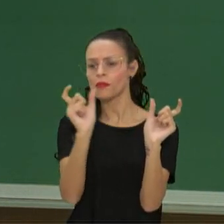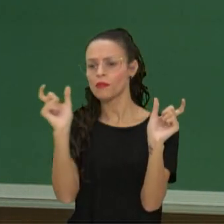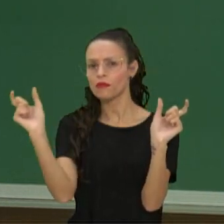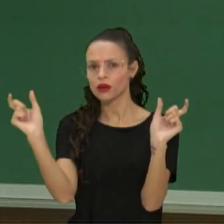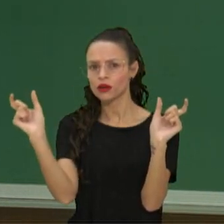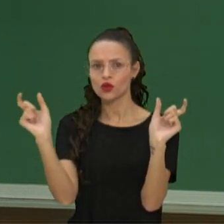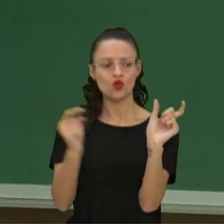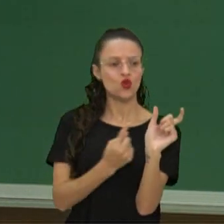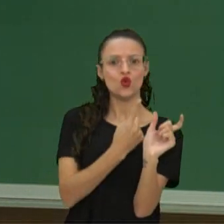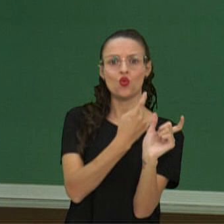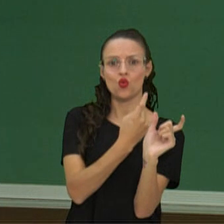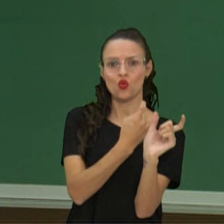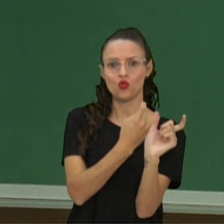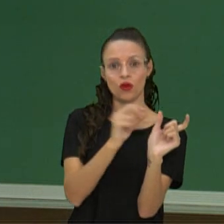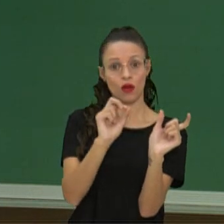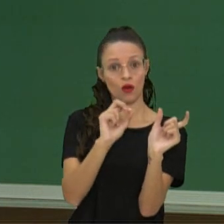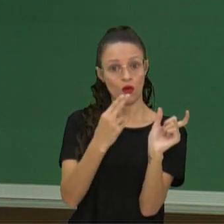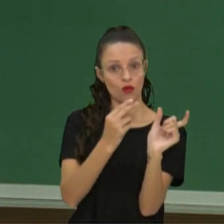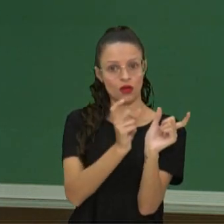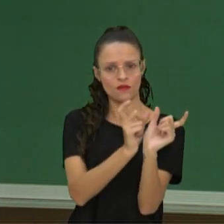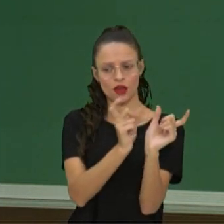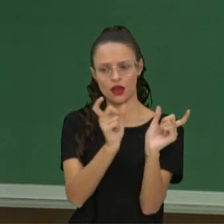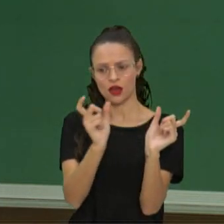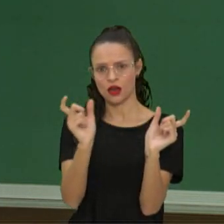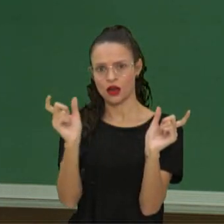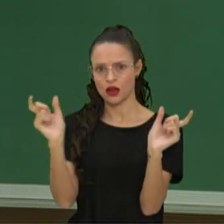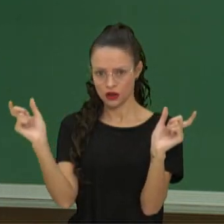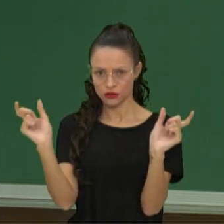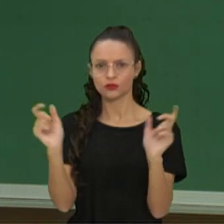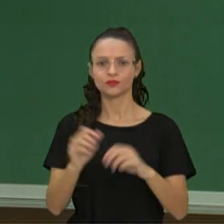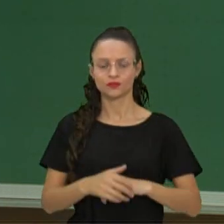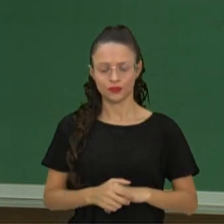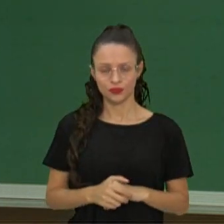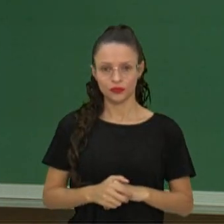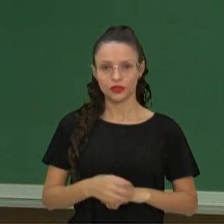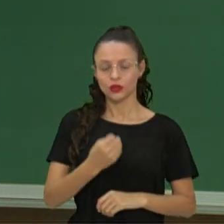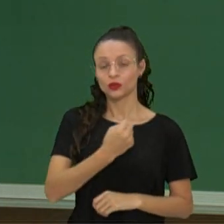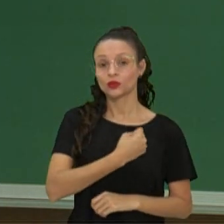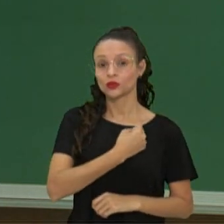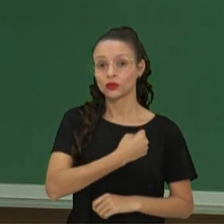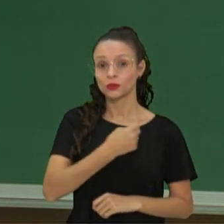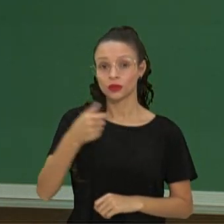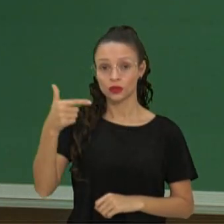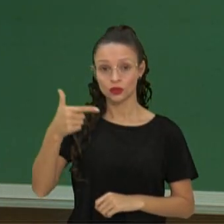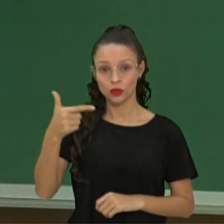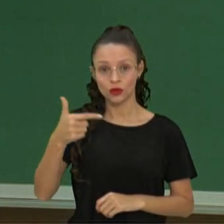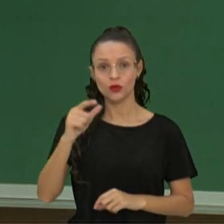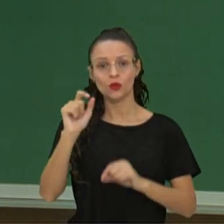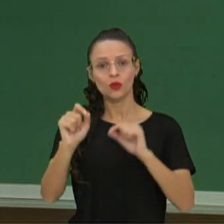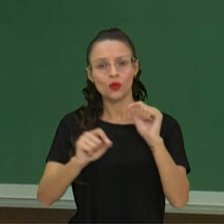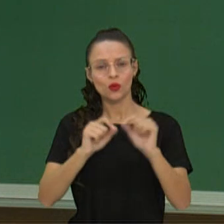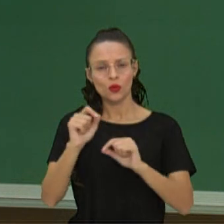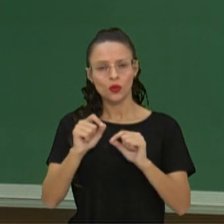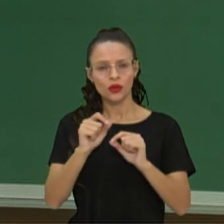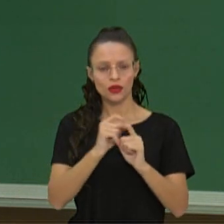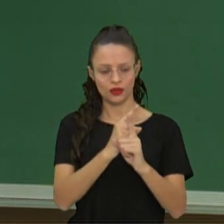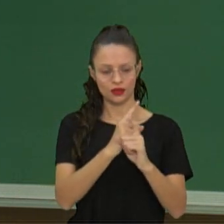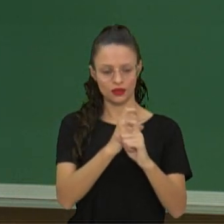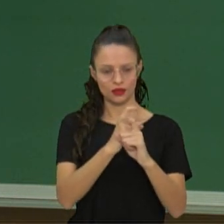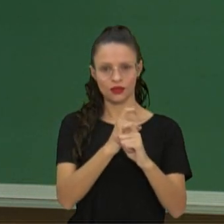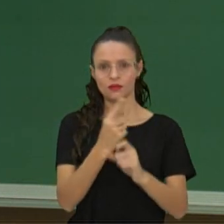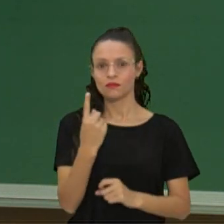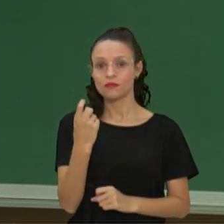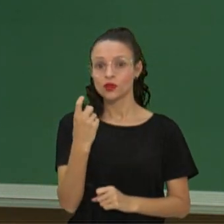Então, ela pode ter um termo algébrico, ela pode ter vários termos algébricos. A número 2 é justamente isso. O que é um monômio ou termo algébrico?